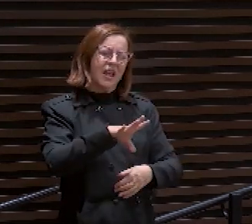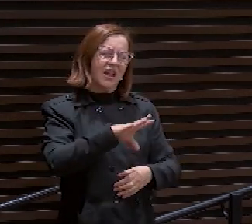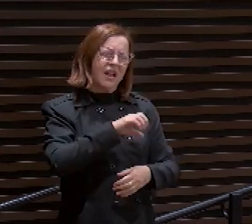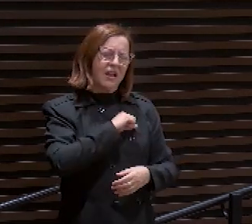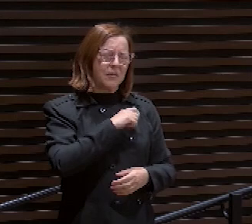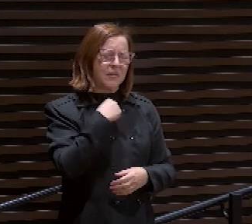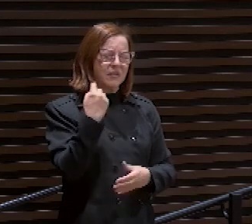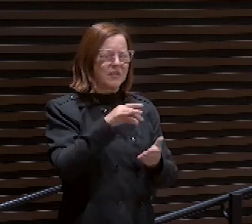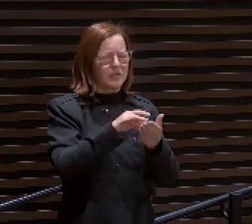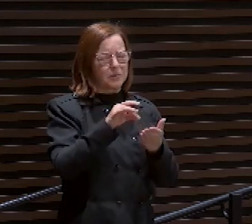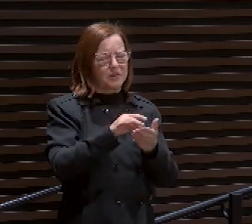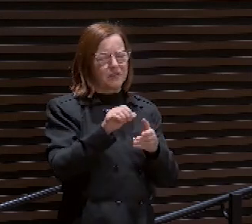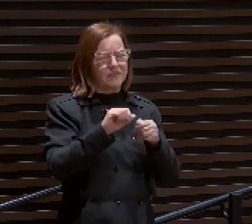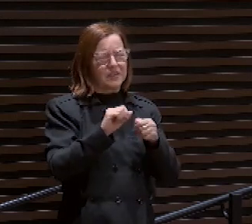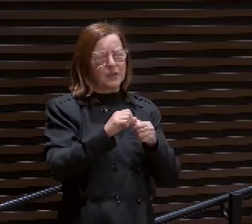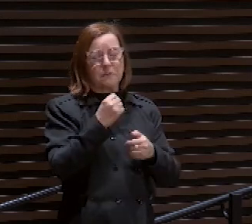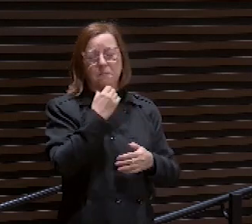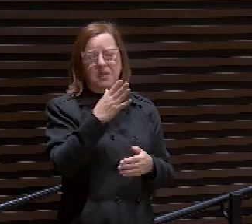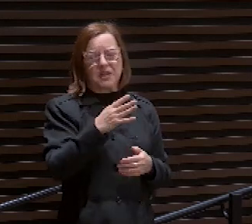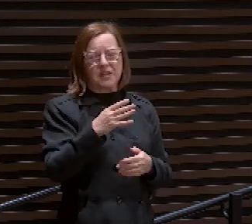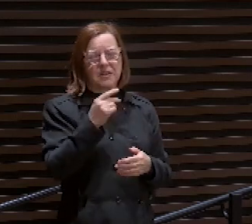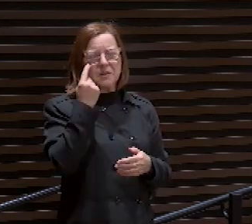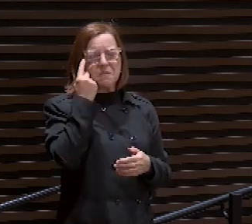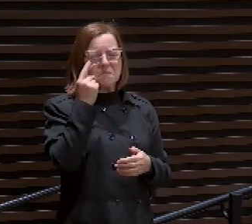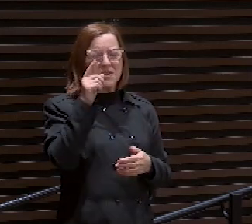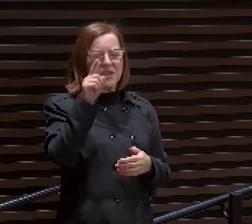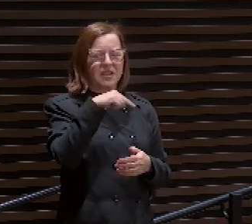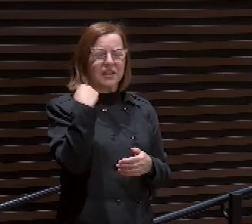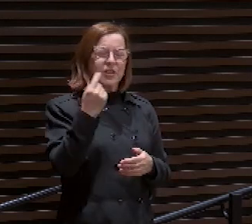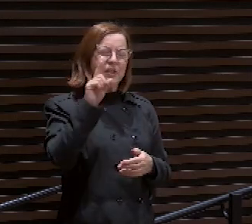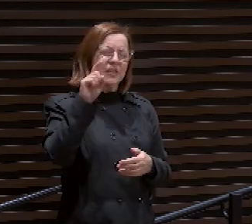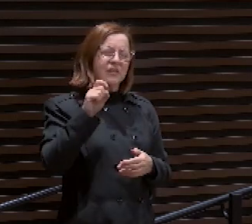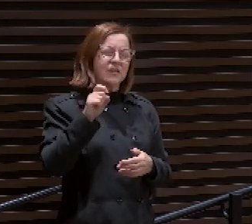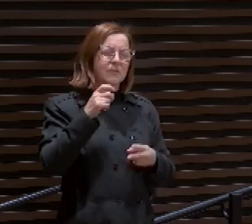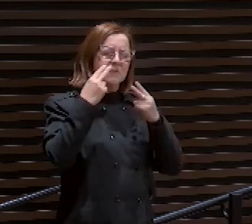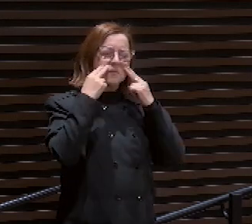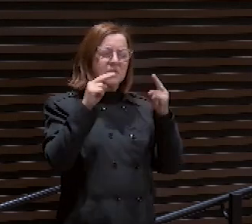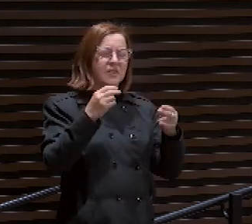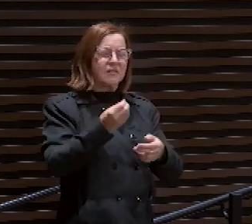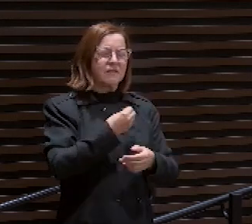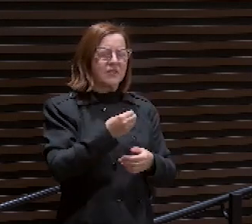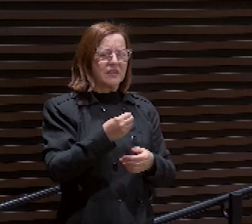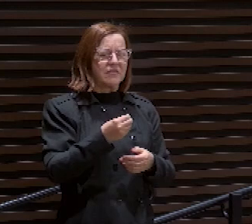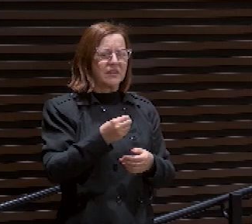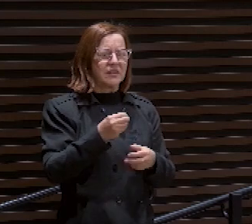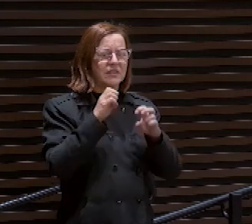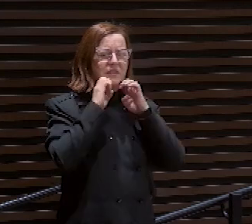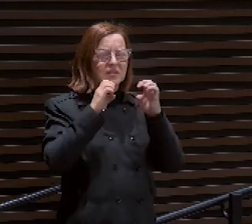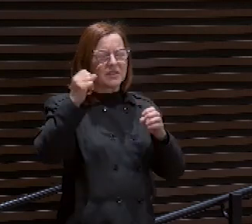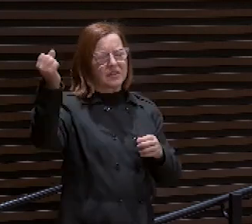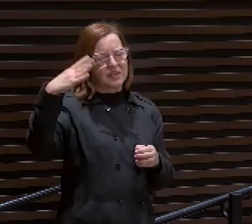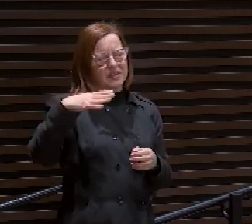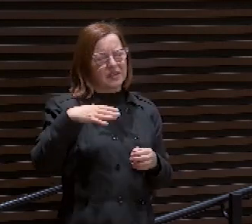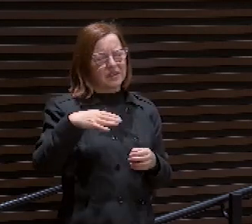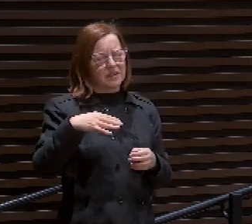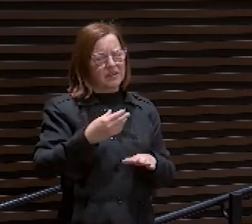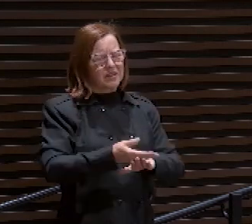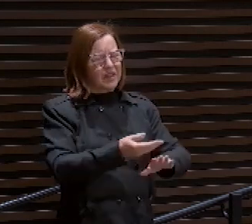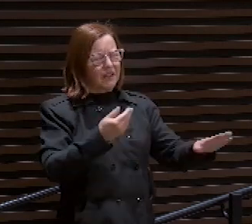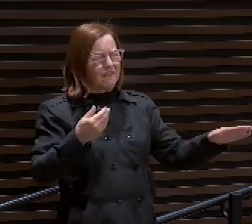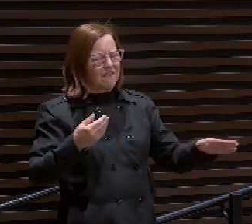que sejamos testemunhas vivas do Evangelho da graça. Nos livre também, Senhor, de nós agirmos como